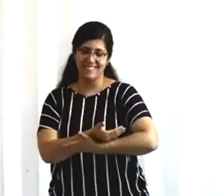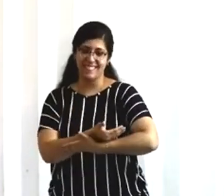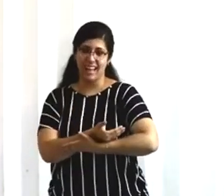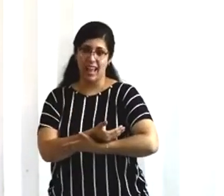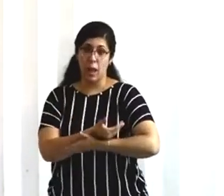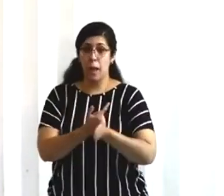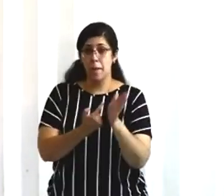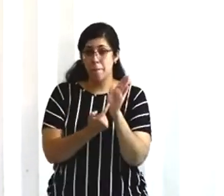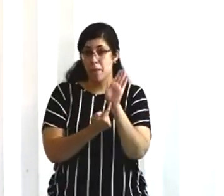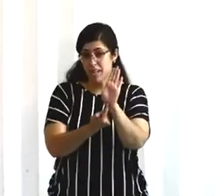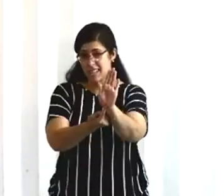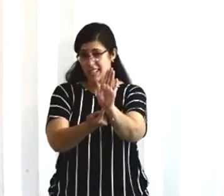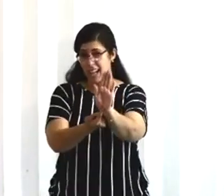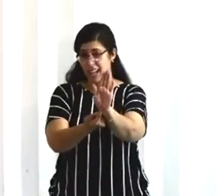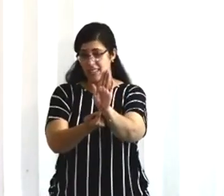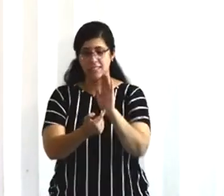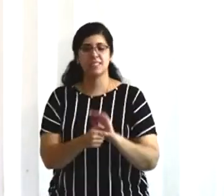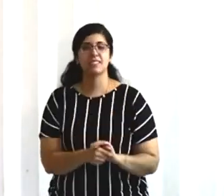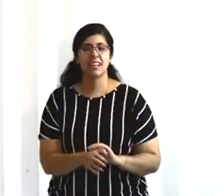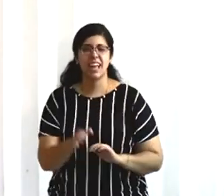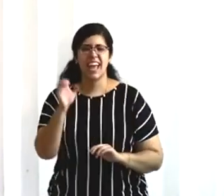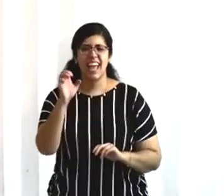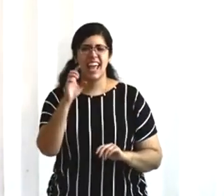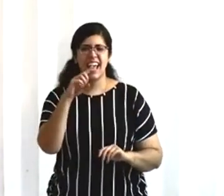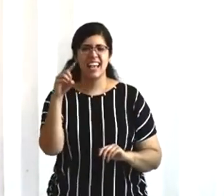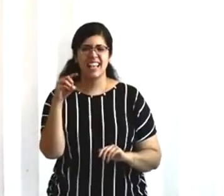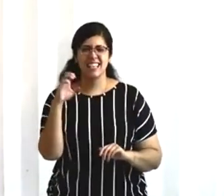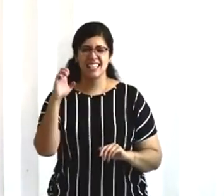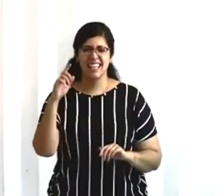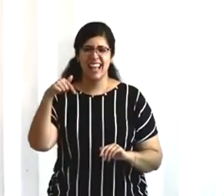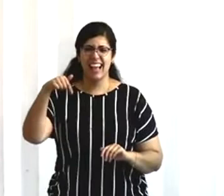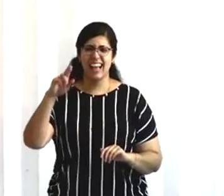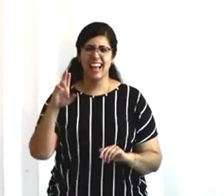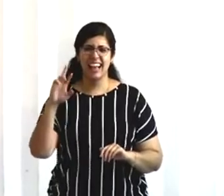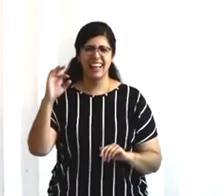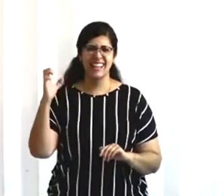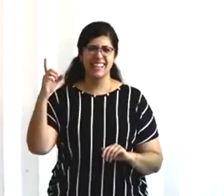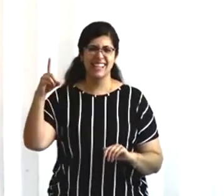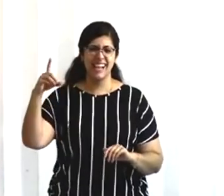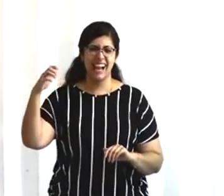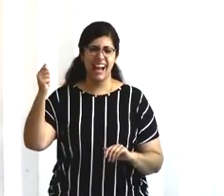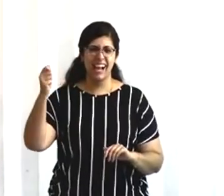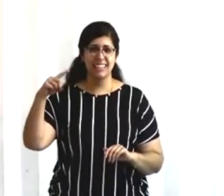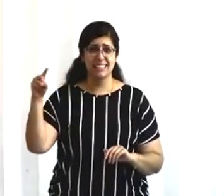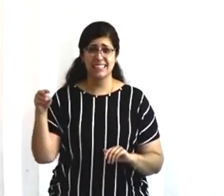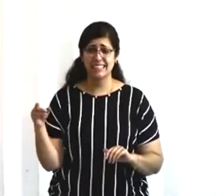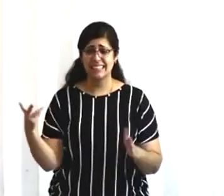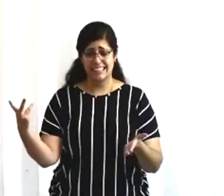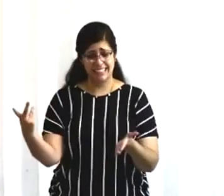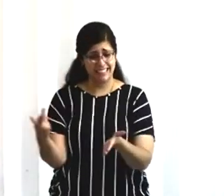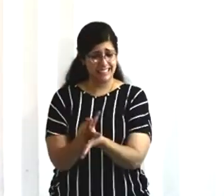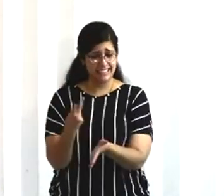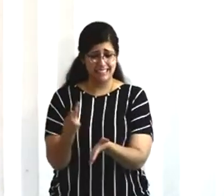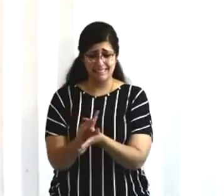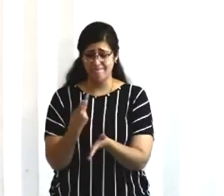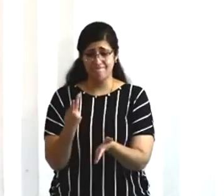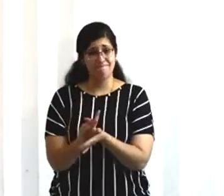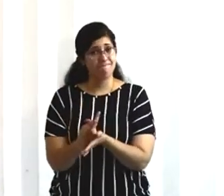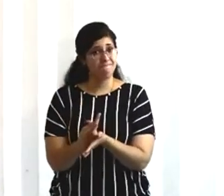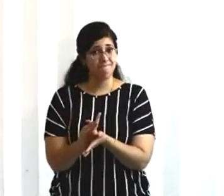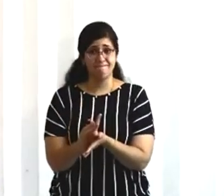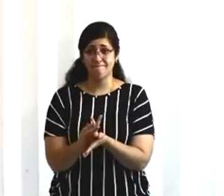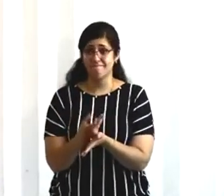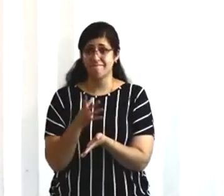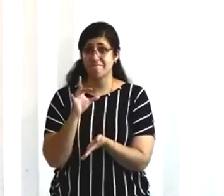filho de Acás, que veio e fez totalmente contrário ao seu pai. Ezequias